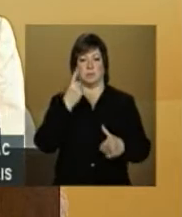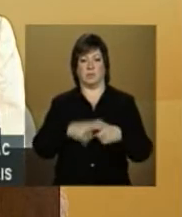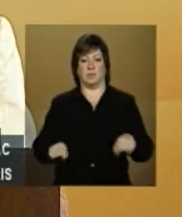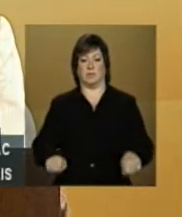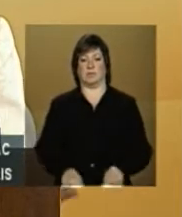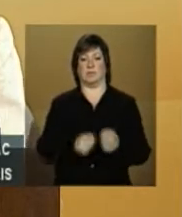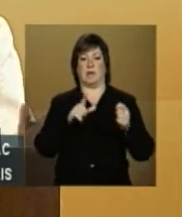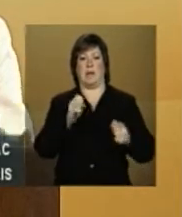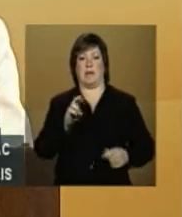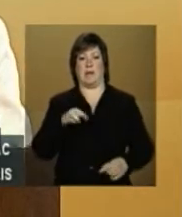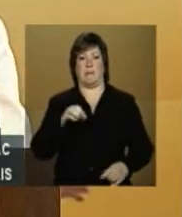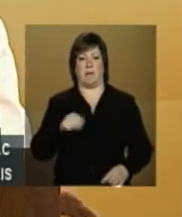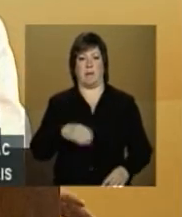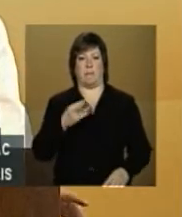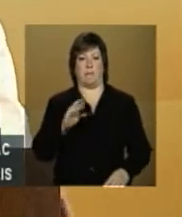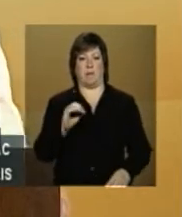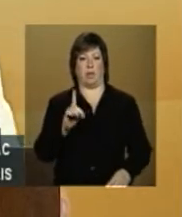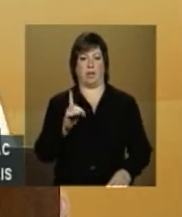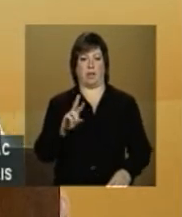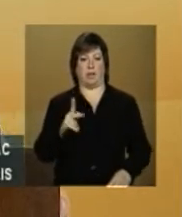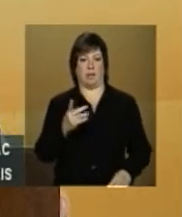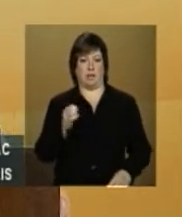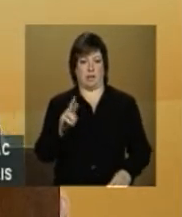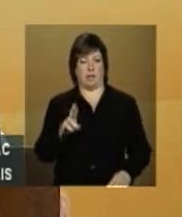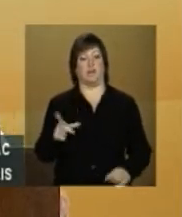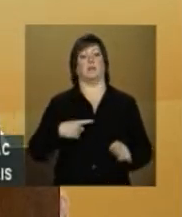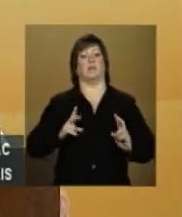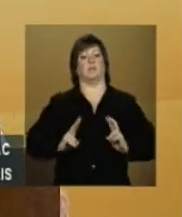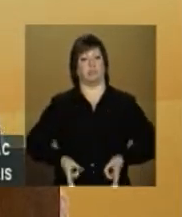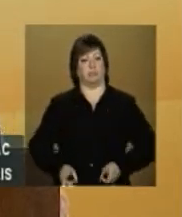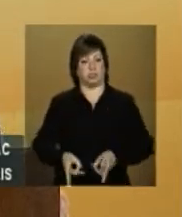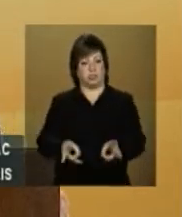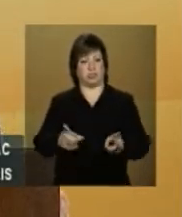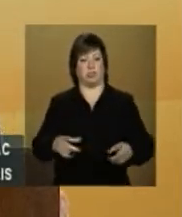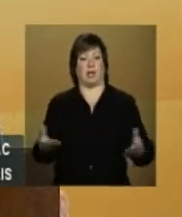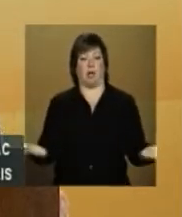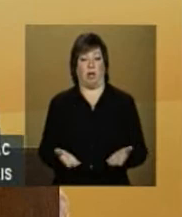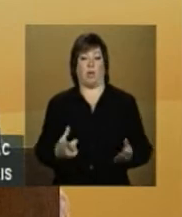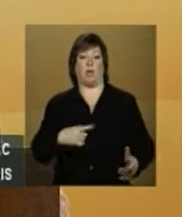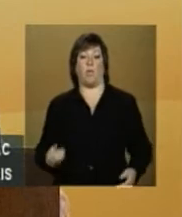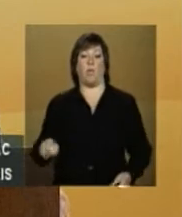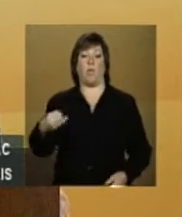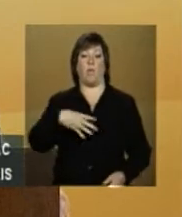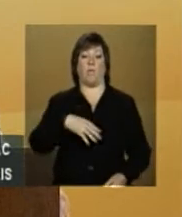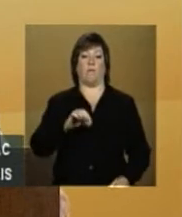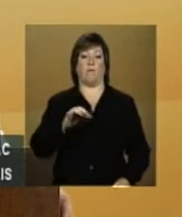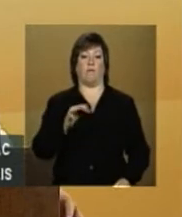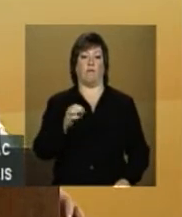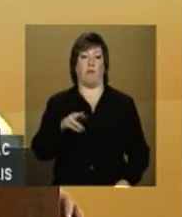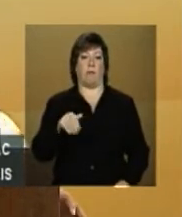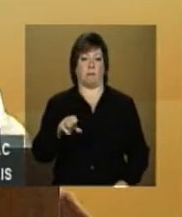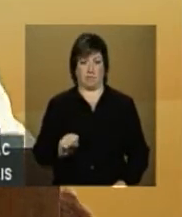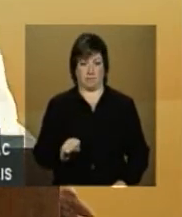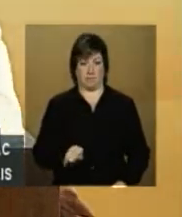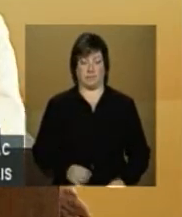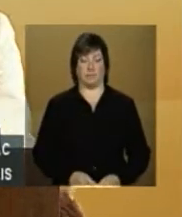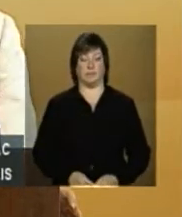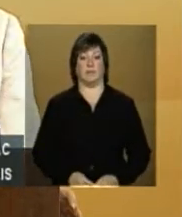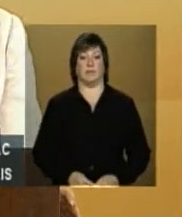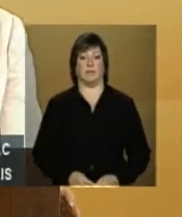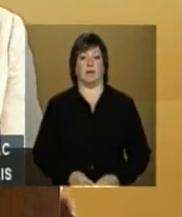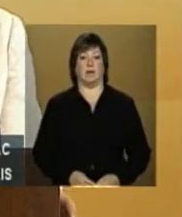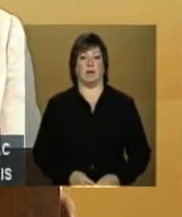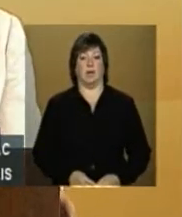Brothers perdura, assumindo novas formas nesse momento. E